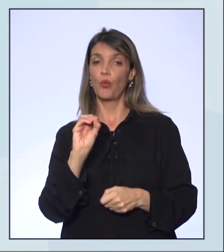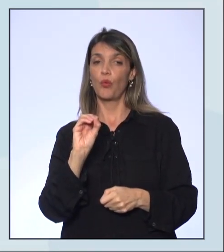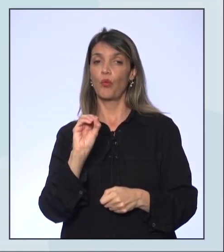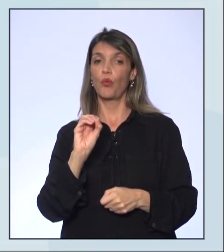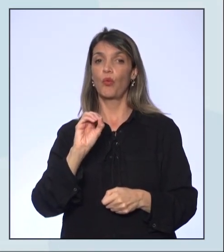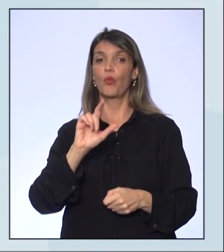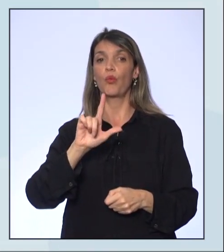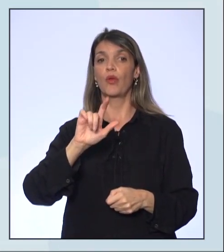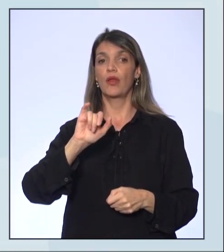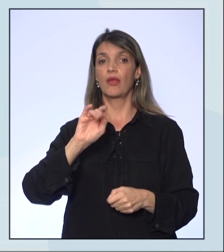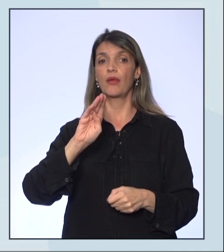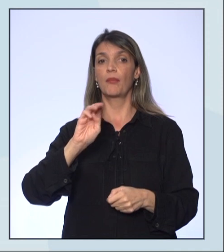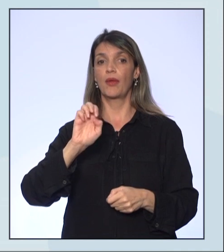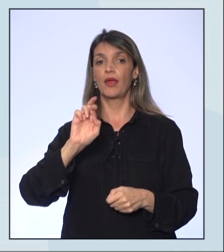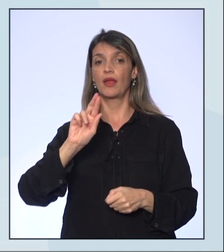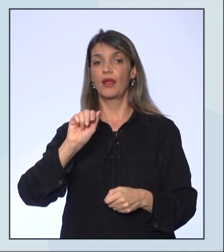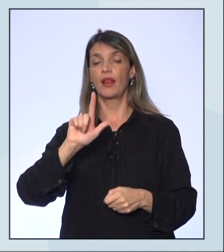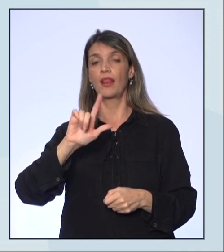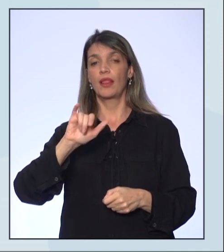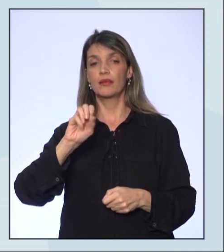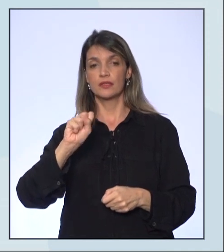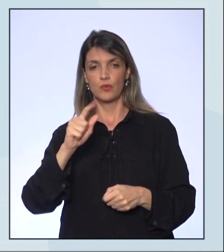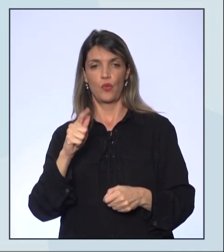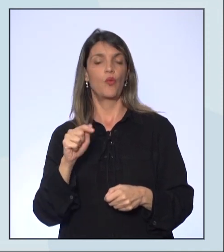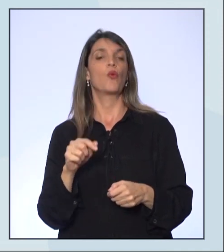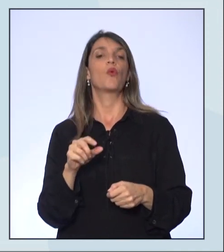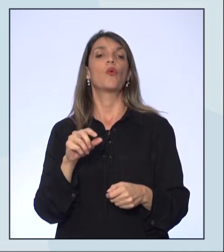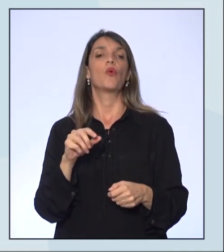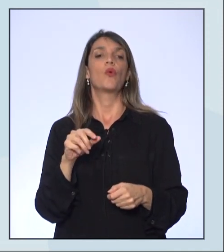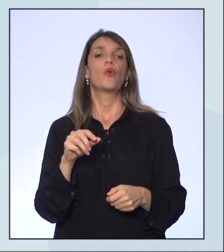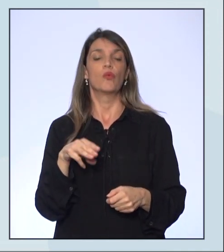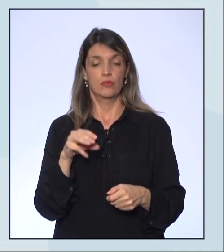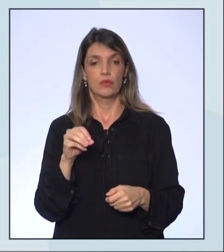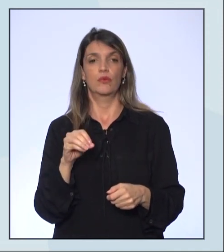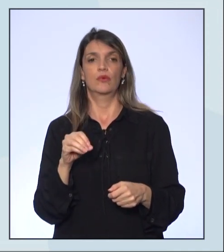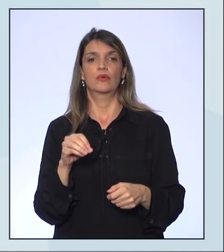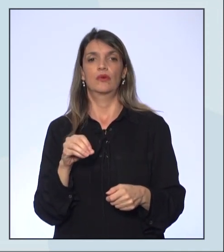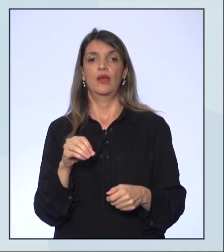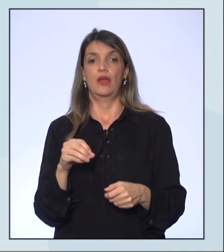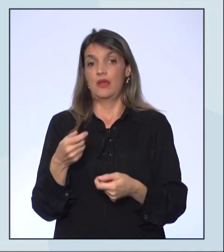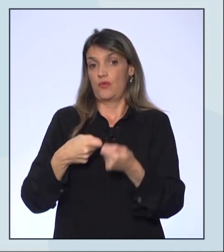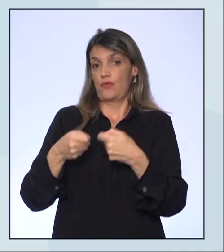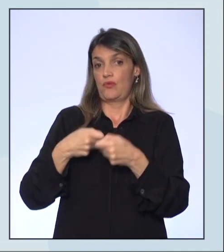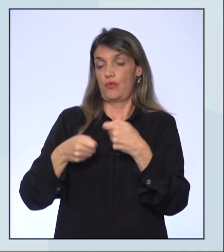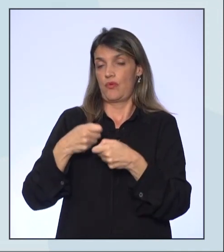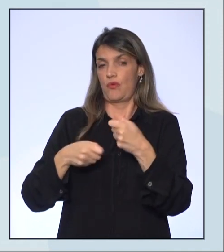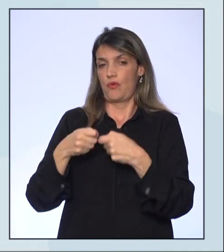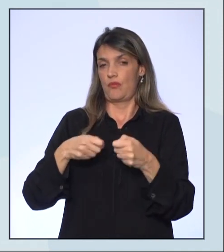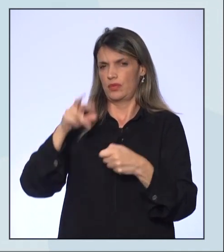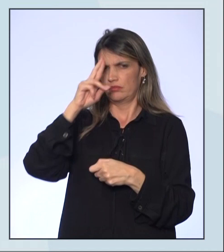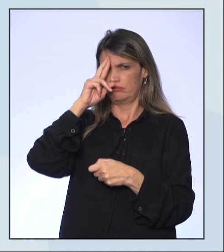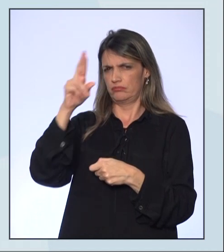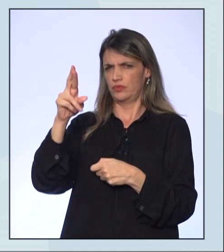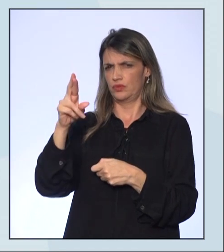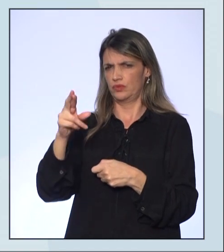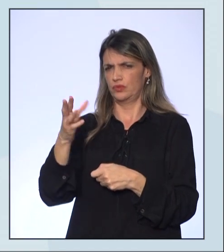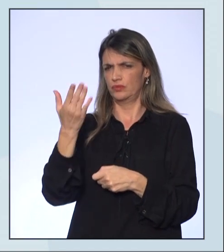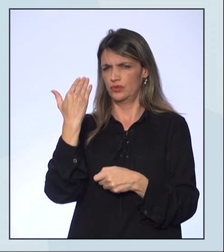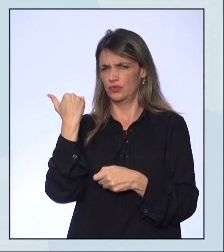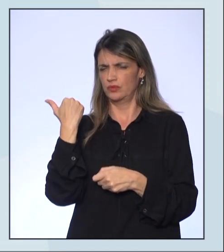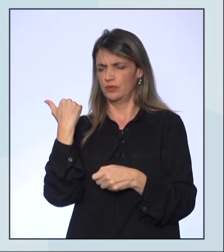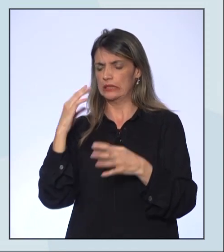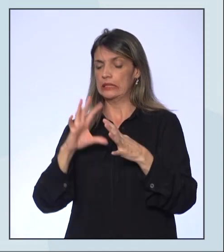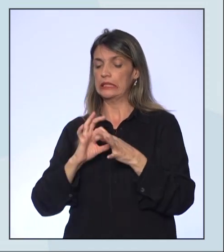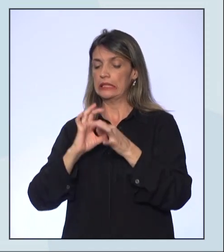de neoliberalismo, ele demonstra aí a doutrina econômica que tem, né, uma participação dos antigos ideais do